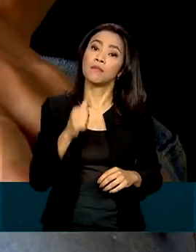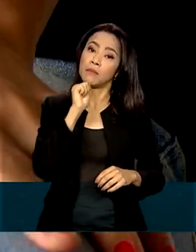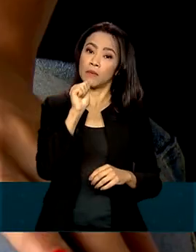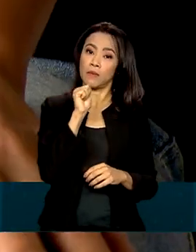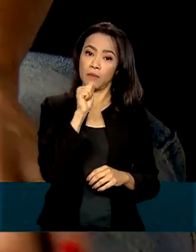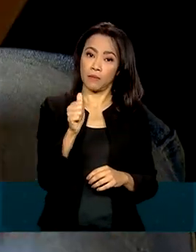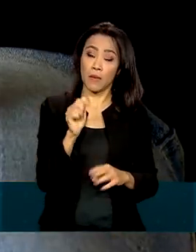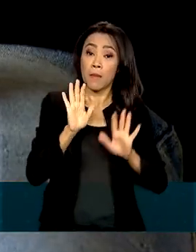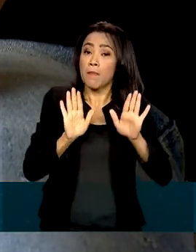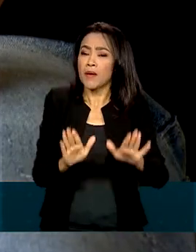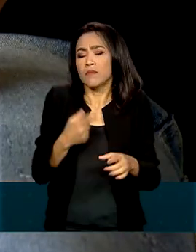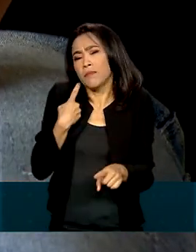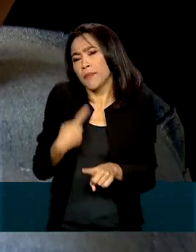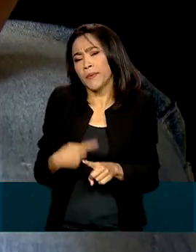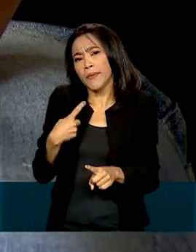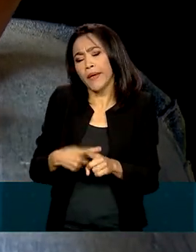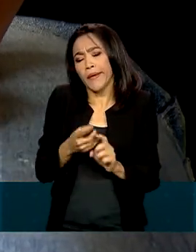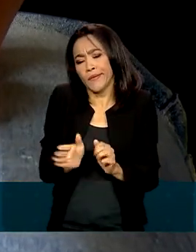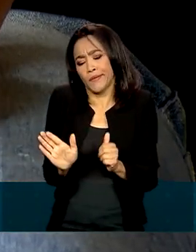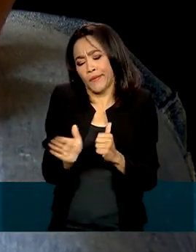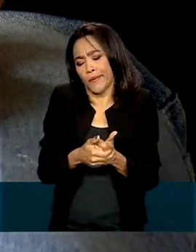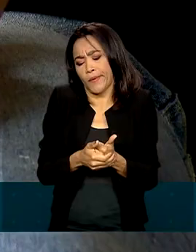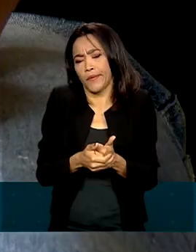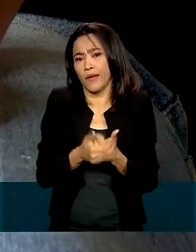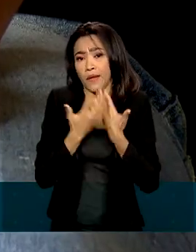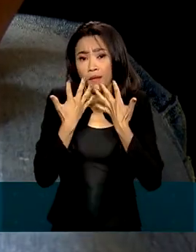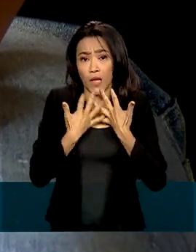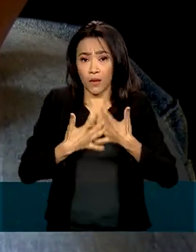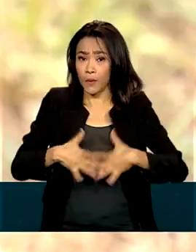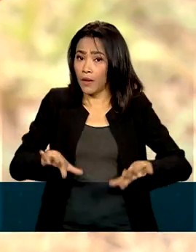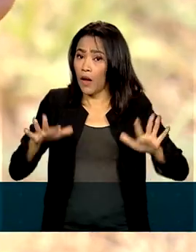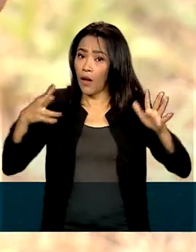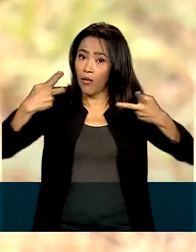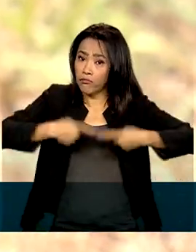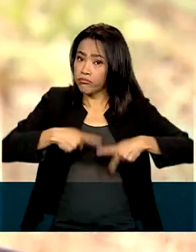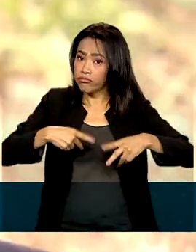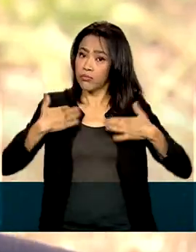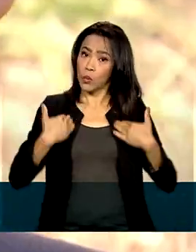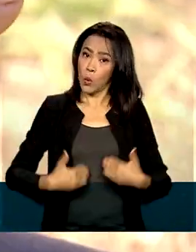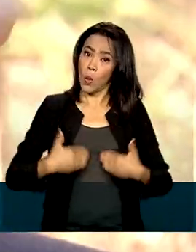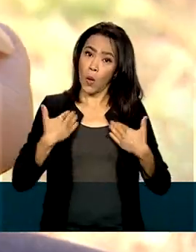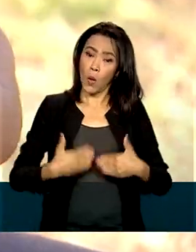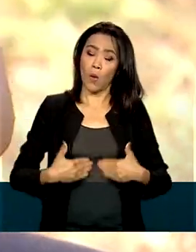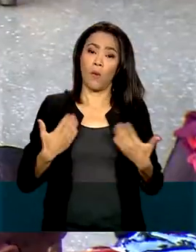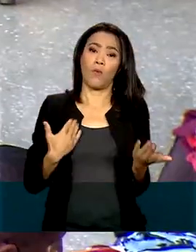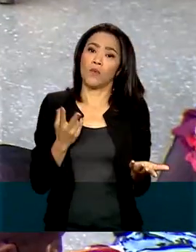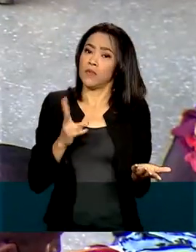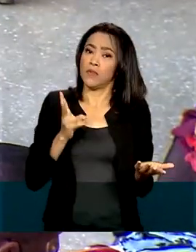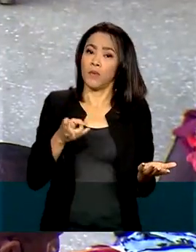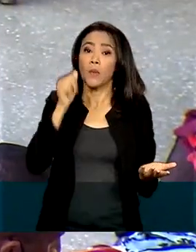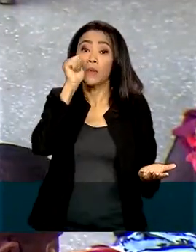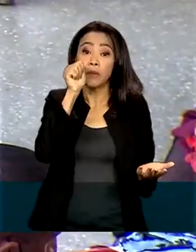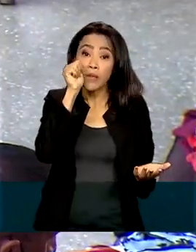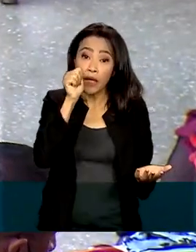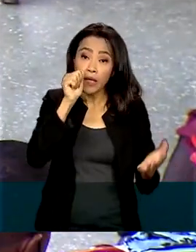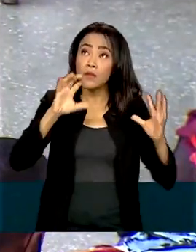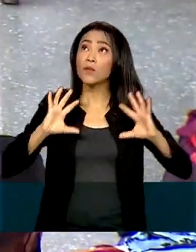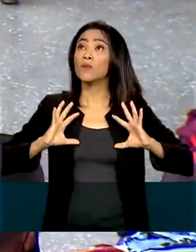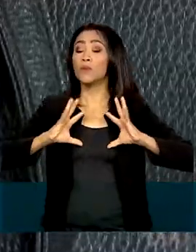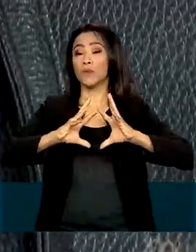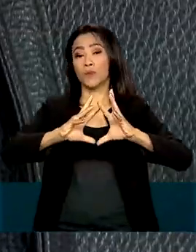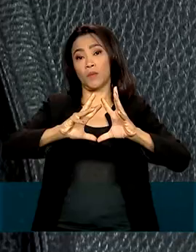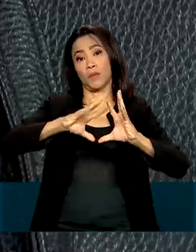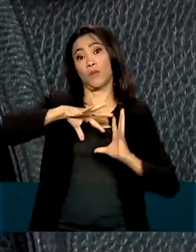Mas por que esconder um processo natural do corpo que ocorre o tempo todo com mulheres em todo mundo